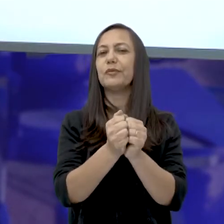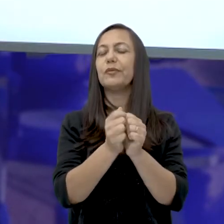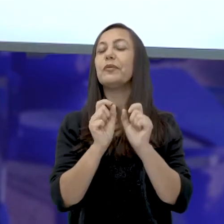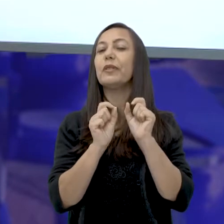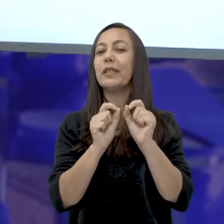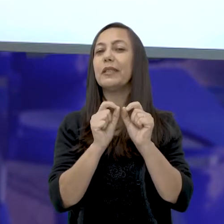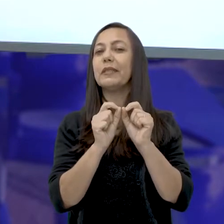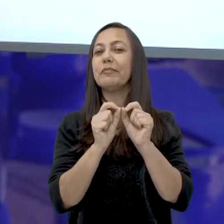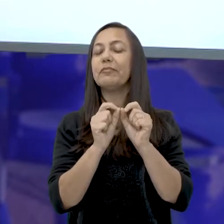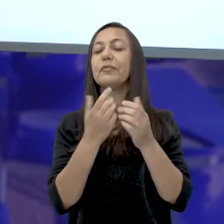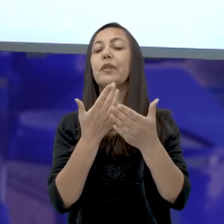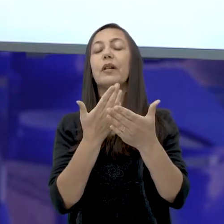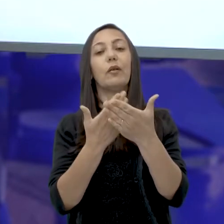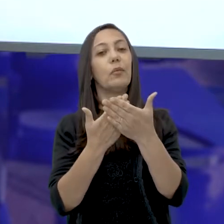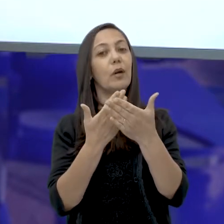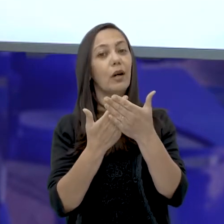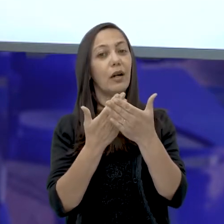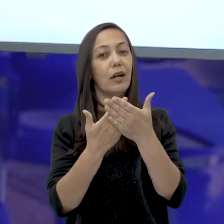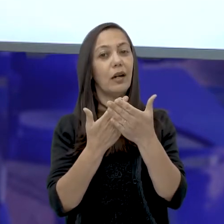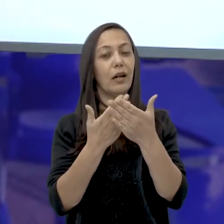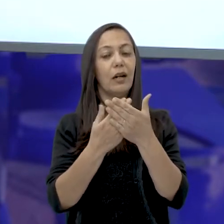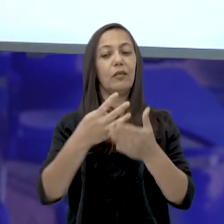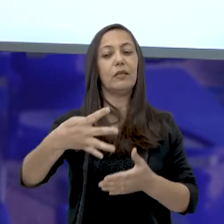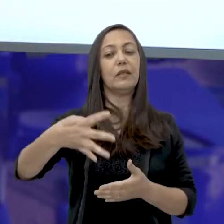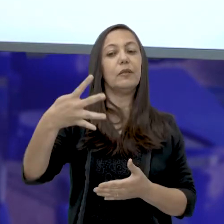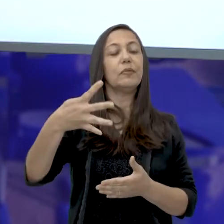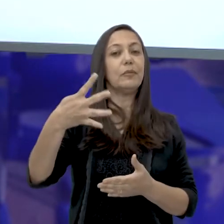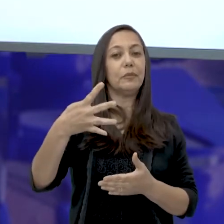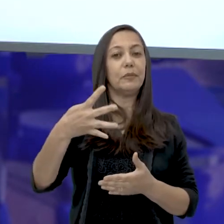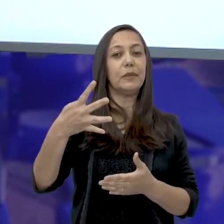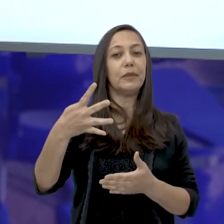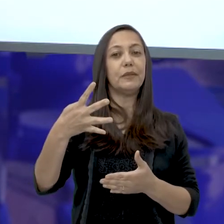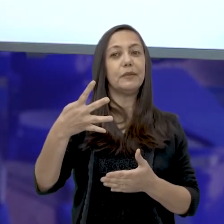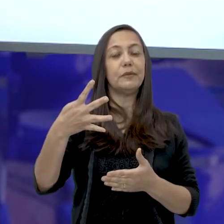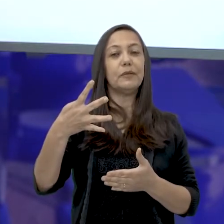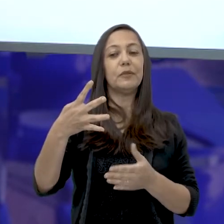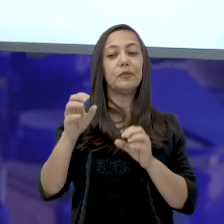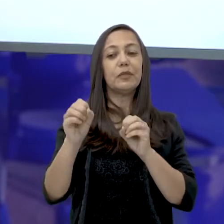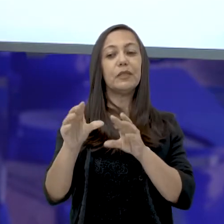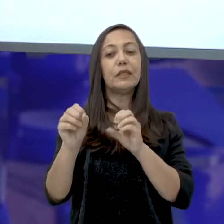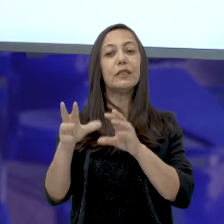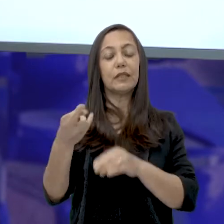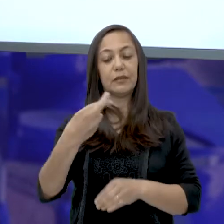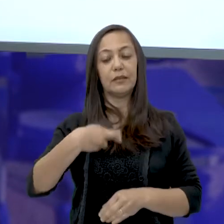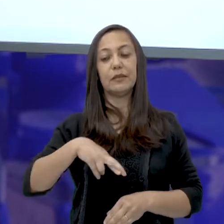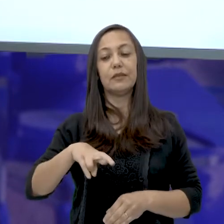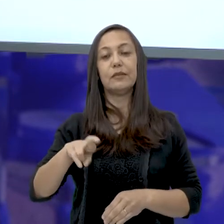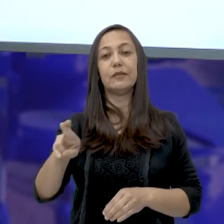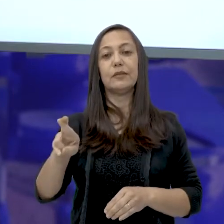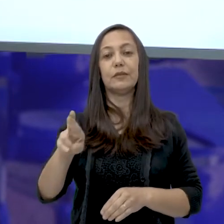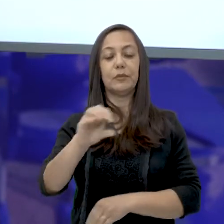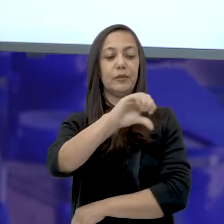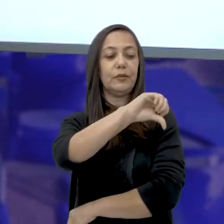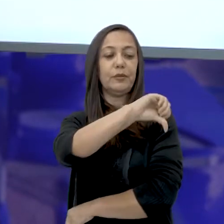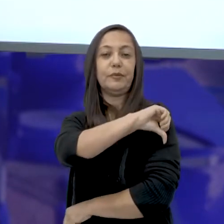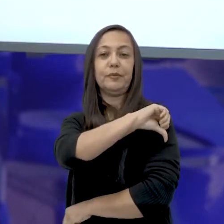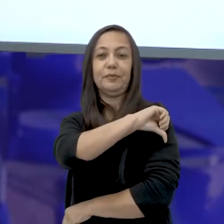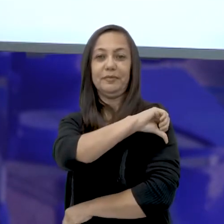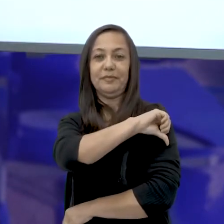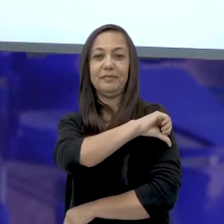gente assistir a quarta aula do ensino religioso para o 9º ano,